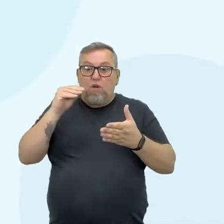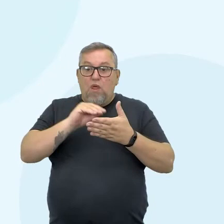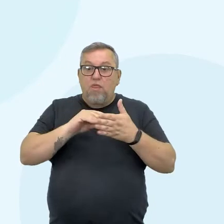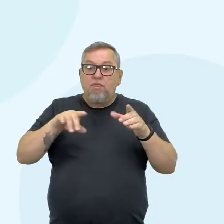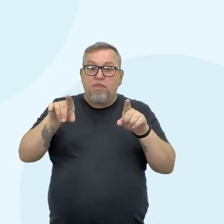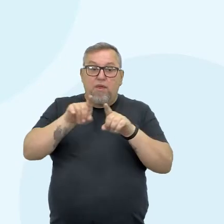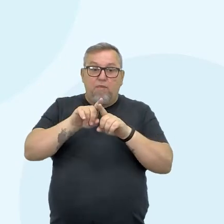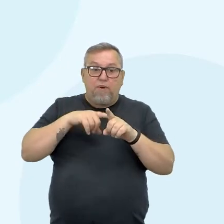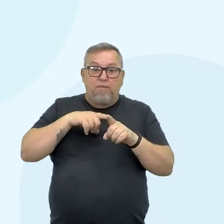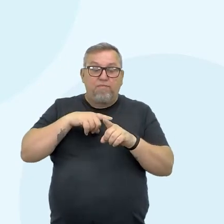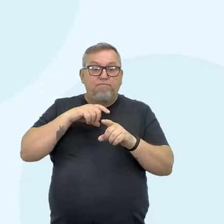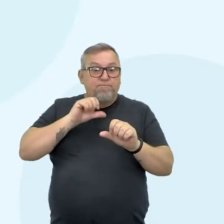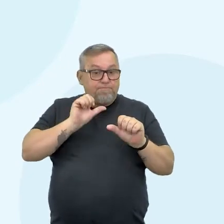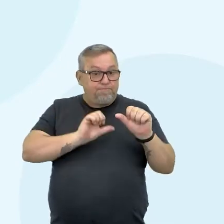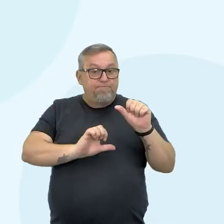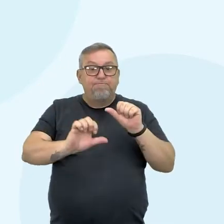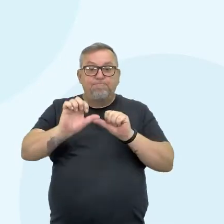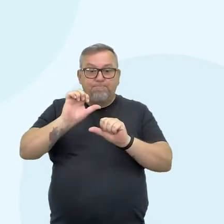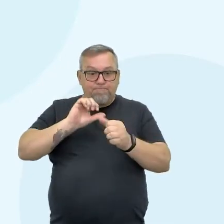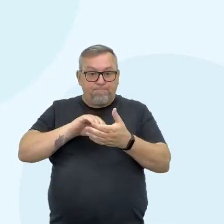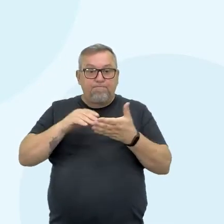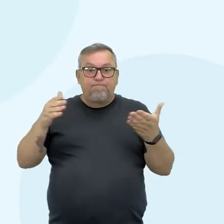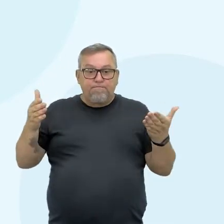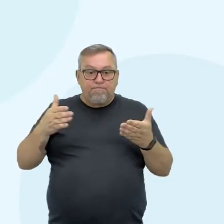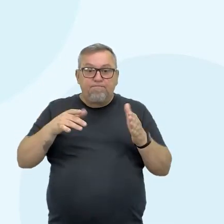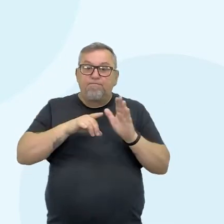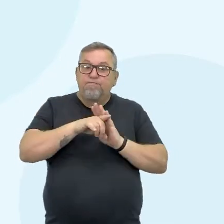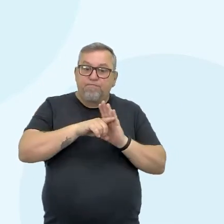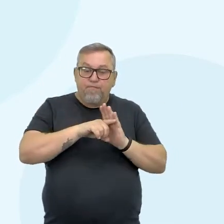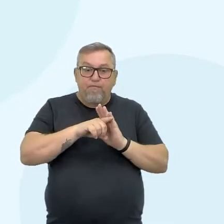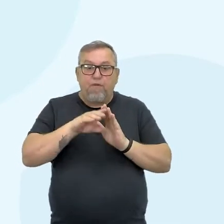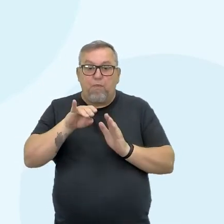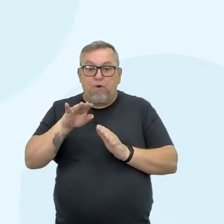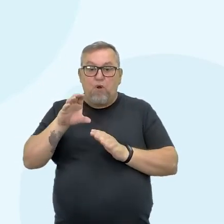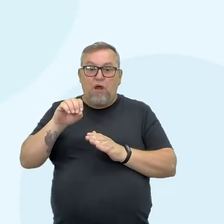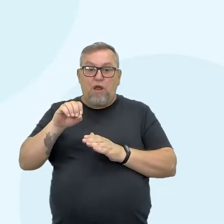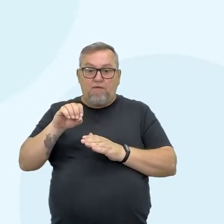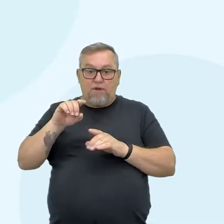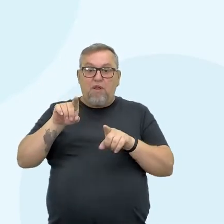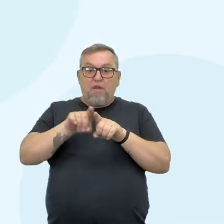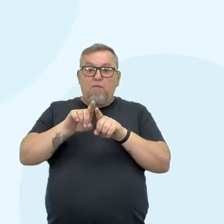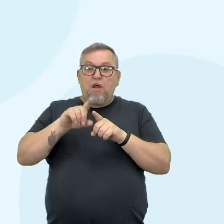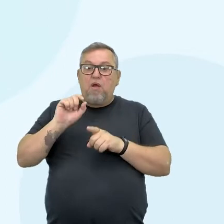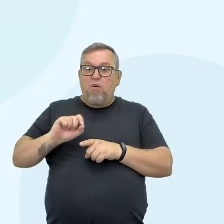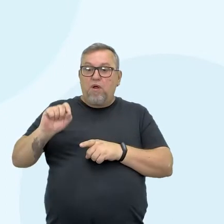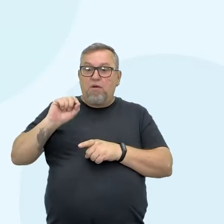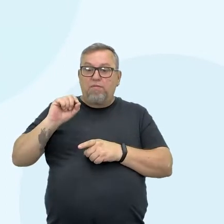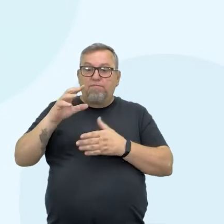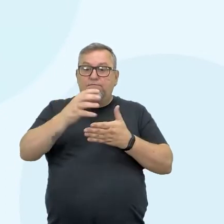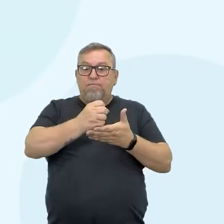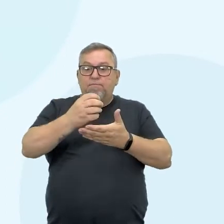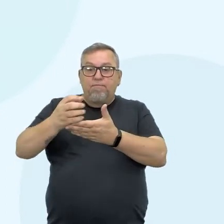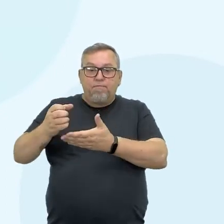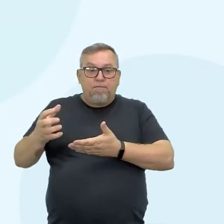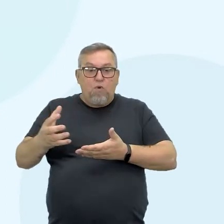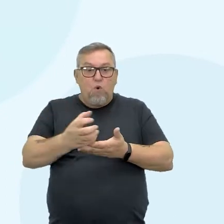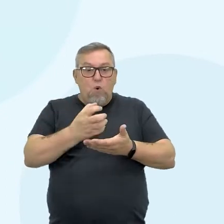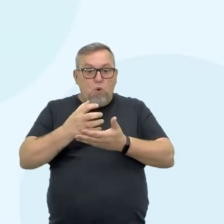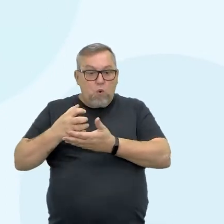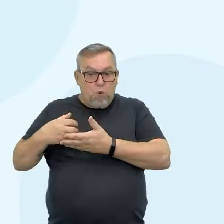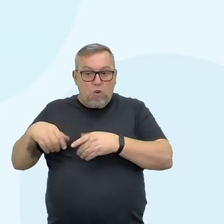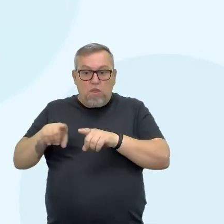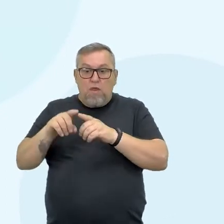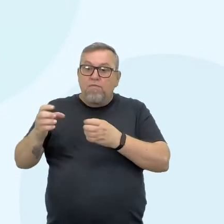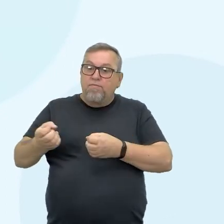incluindo aqueles que estão em plena transformação. A pesquisa biográfica requer a coleta e análise de dados